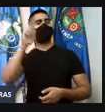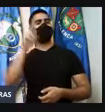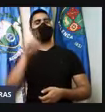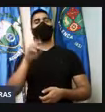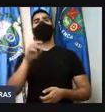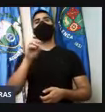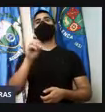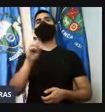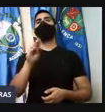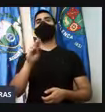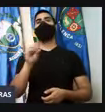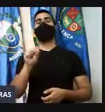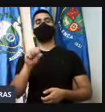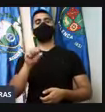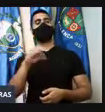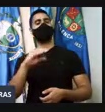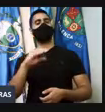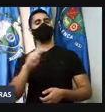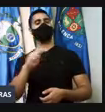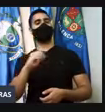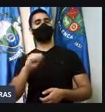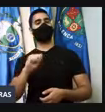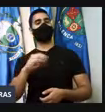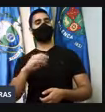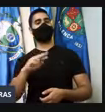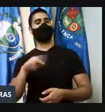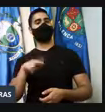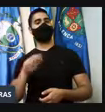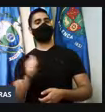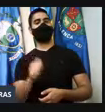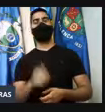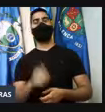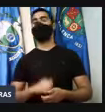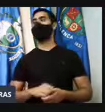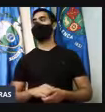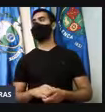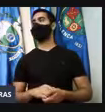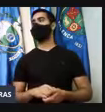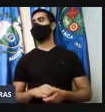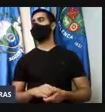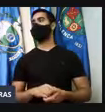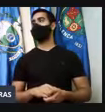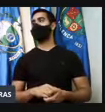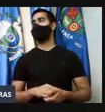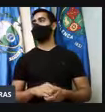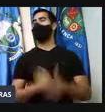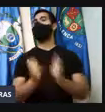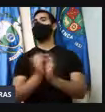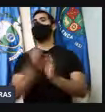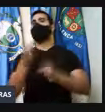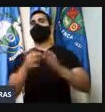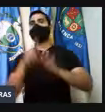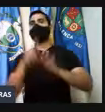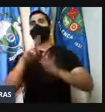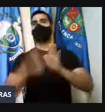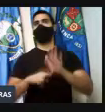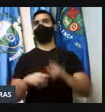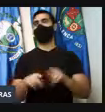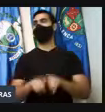de Chacrinha, dando ainda as providências. Discussão única e votação no dia 8/12/2020. Parecer da Comissão de Constituição, Justiça e Redação, projeto de